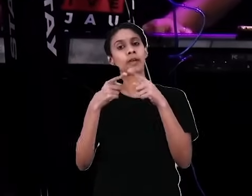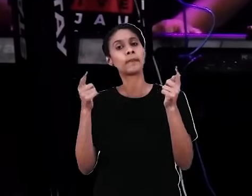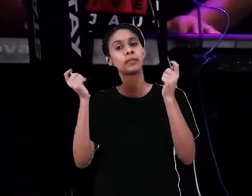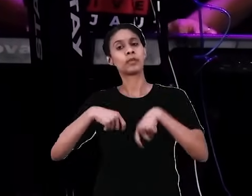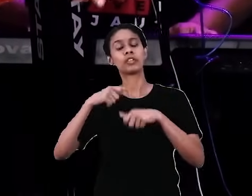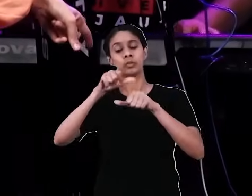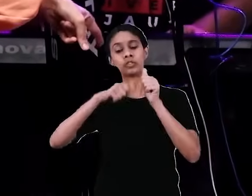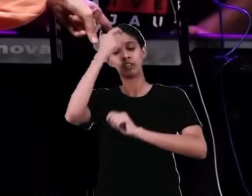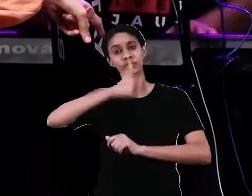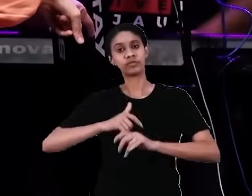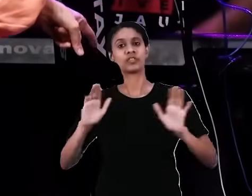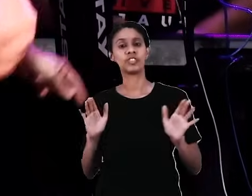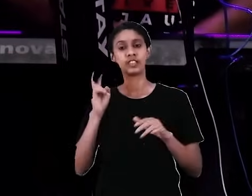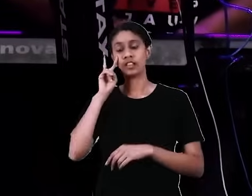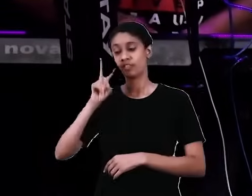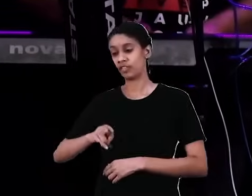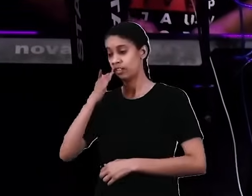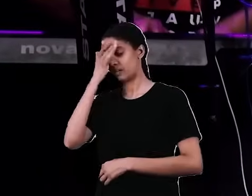que poderia morrer e salvar a vida.